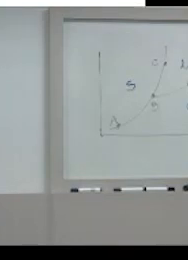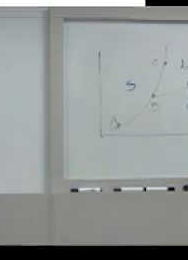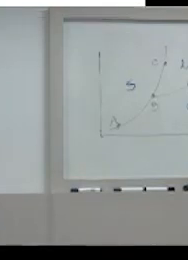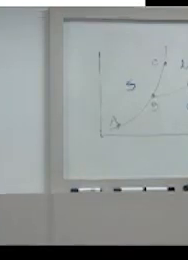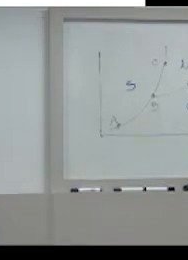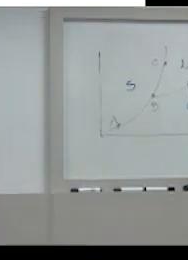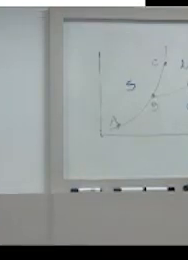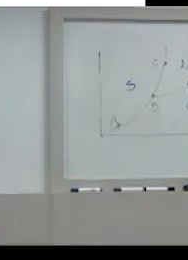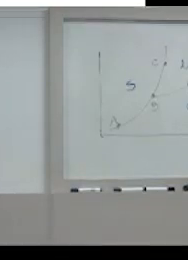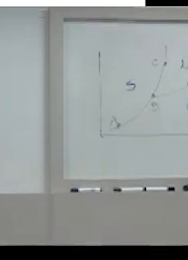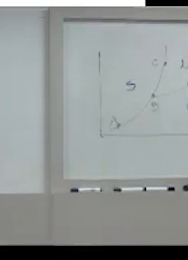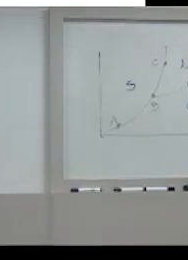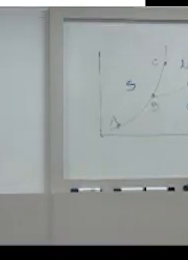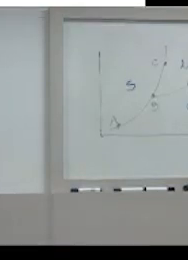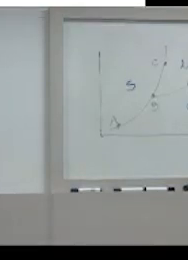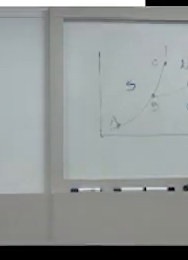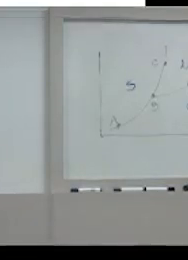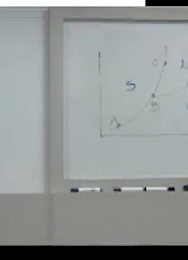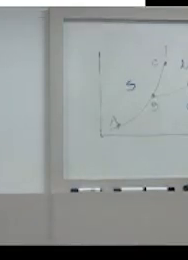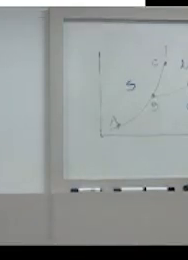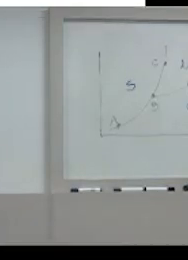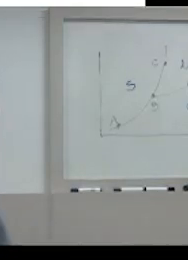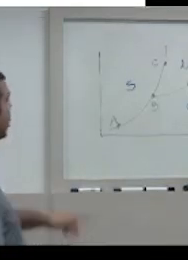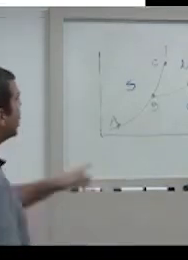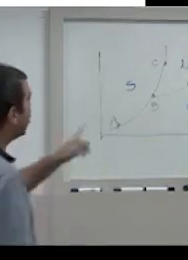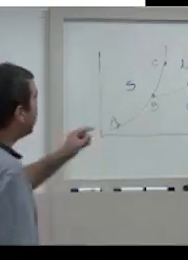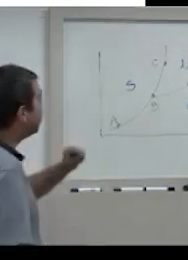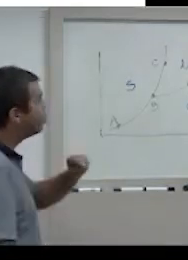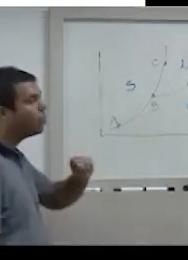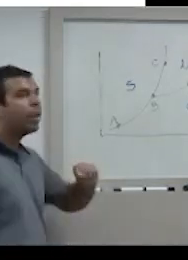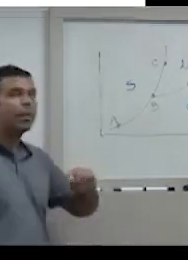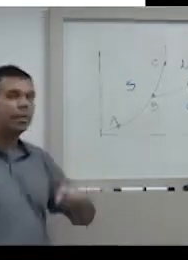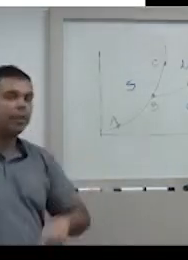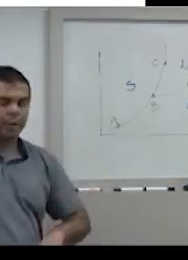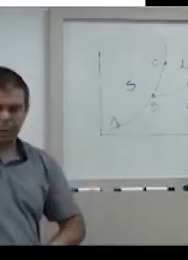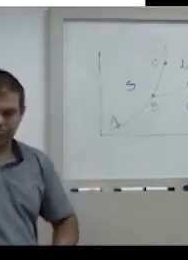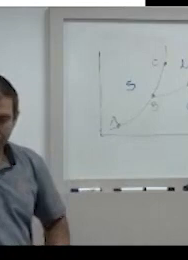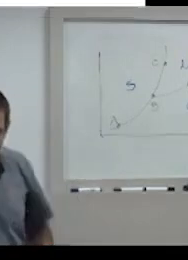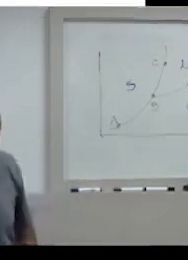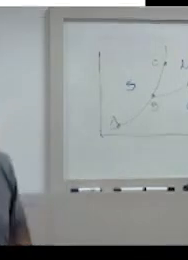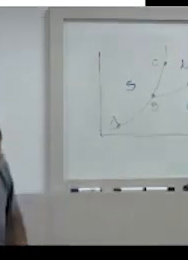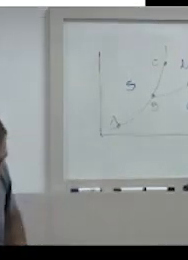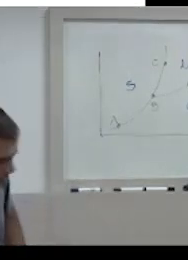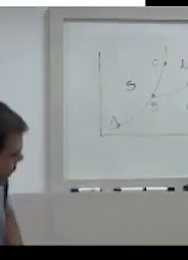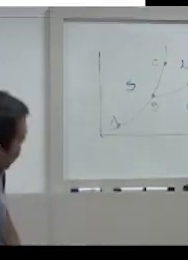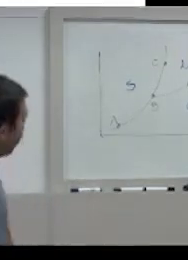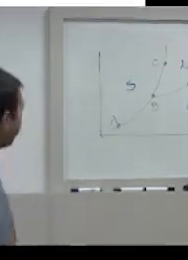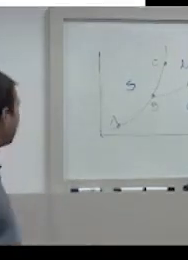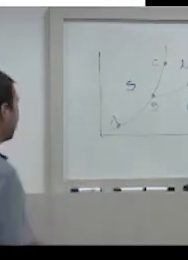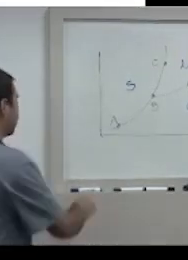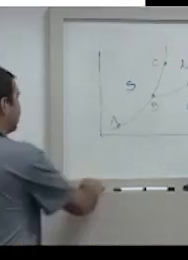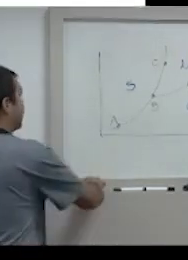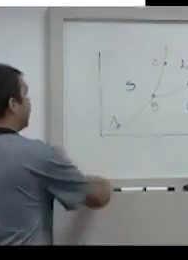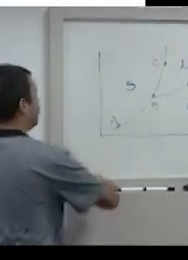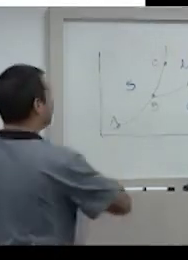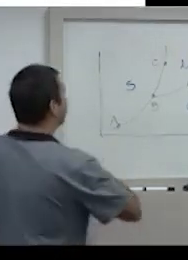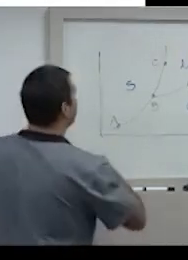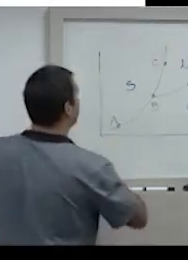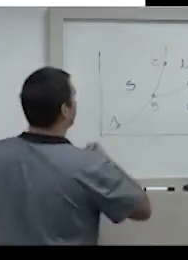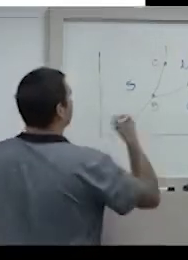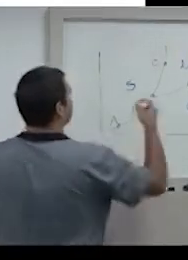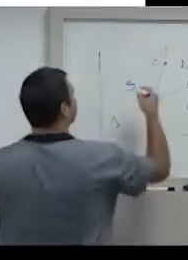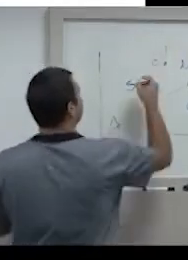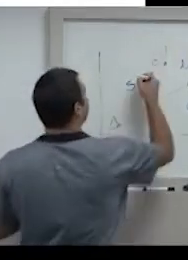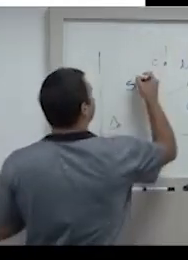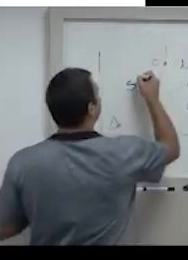sólido, líquido e gasoso, beleza? Então, olha, o ponto C como referência depende muito do lado que você olha no sentido. Se você está olhando